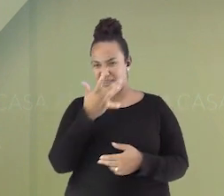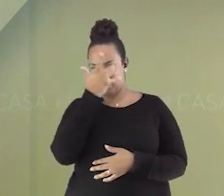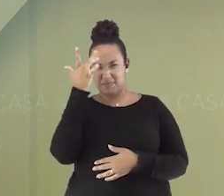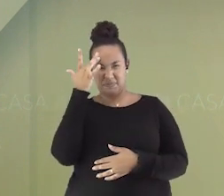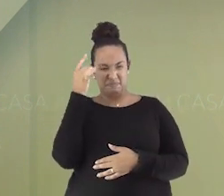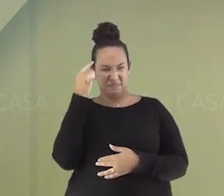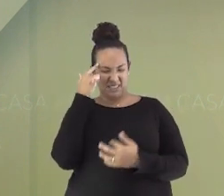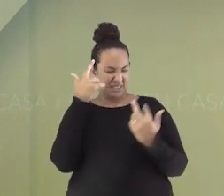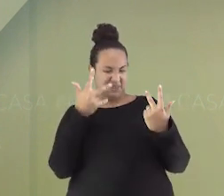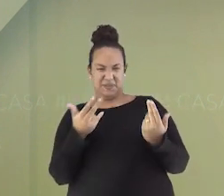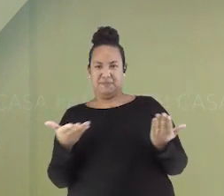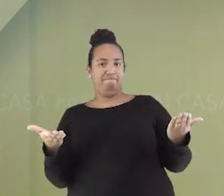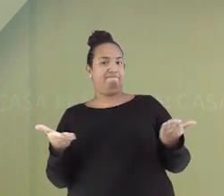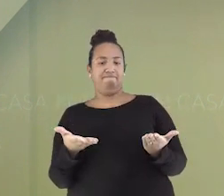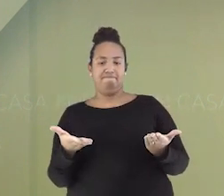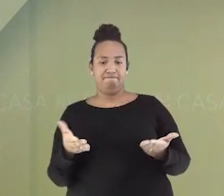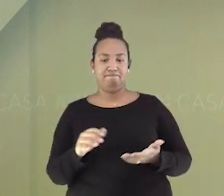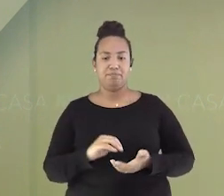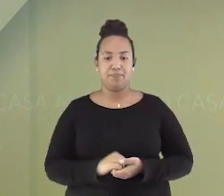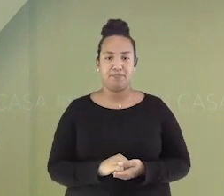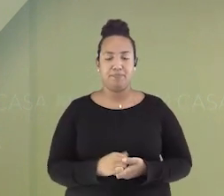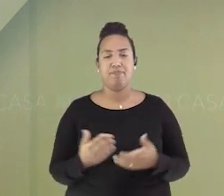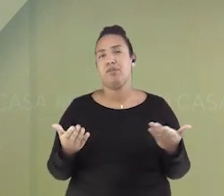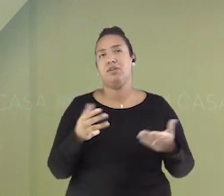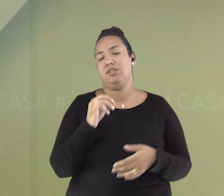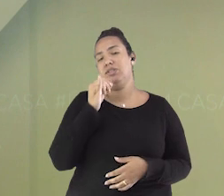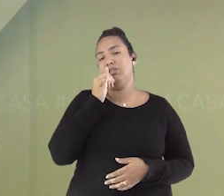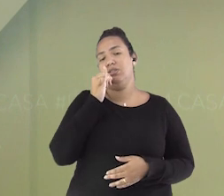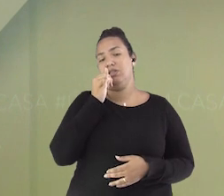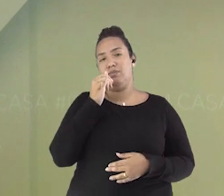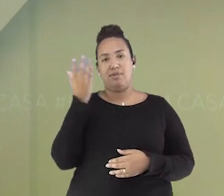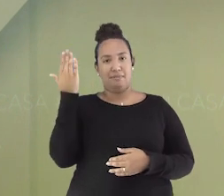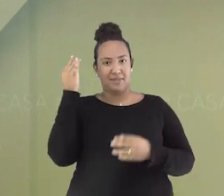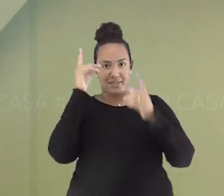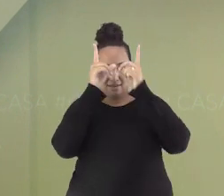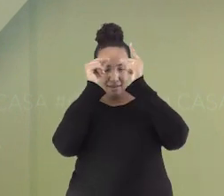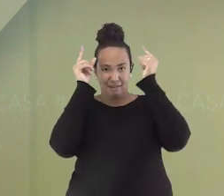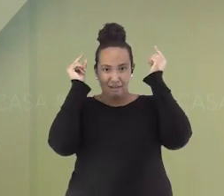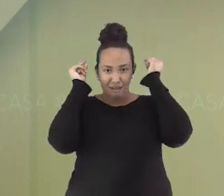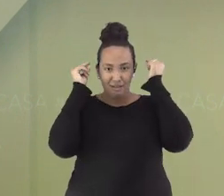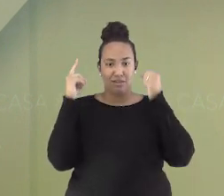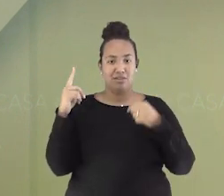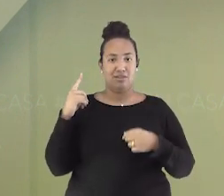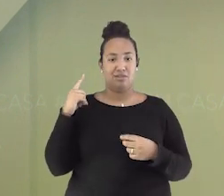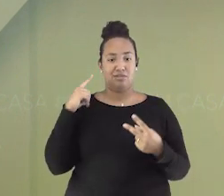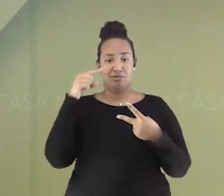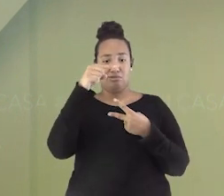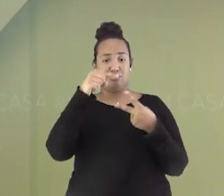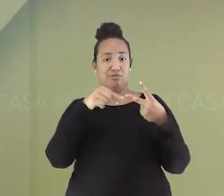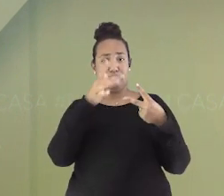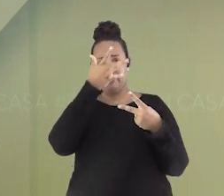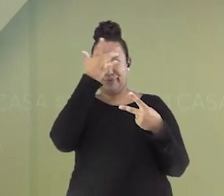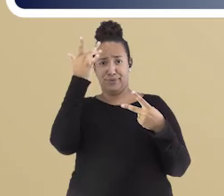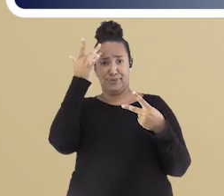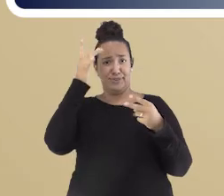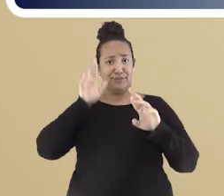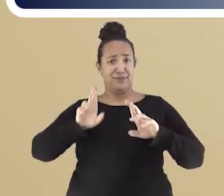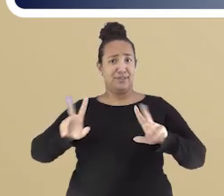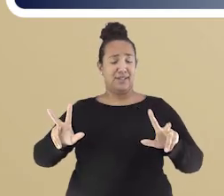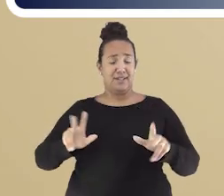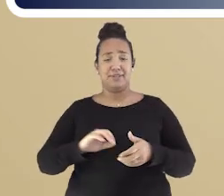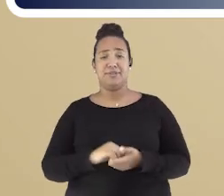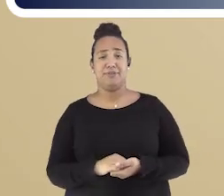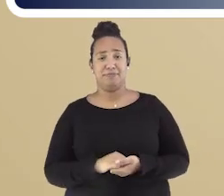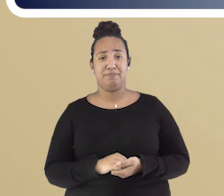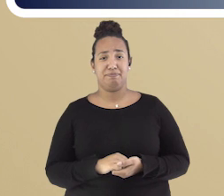não pensavam como pensamos hoje. Voltando à Grécia Antiga, por exemplo, havia dois pensamentos bem diferentes sobre arte. De